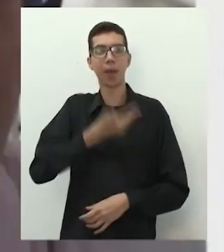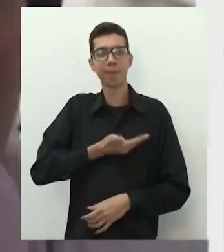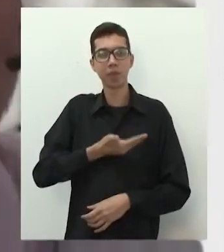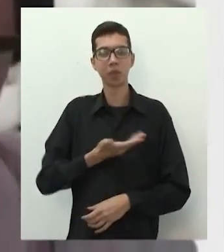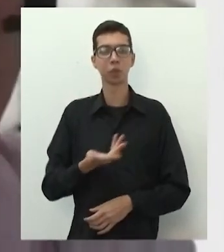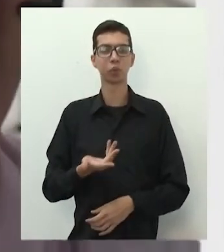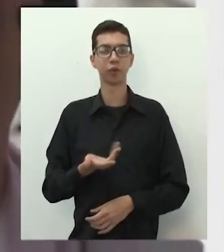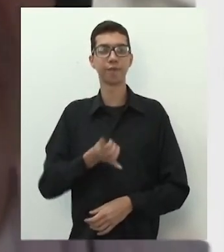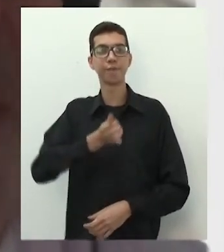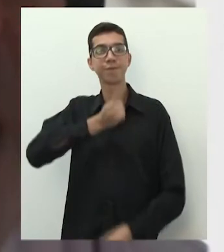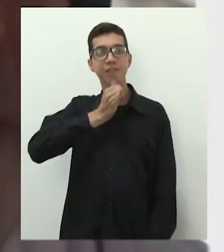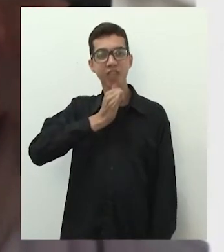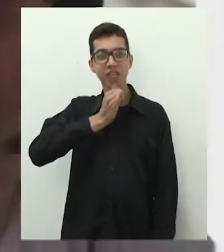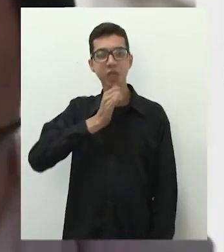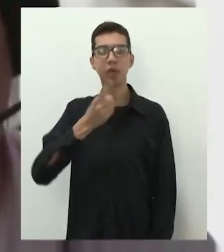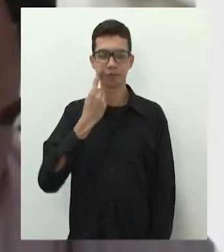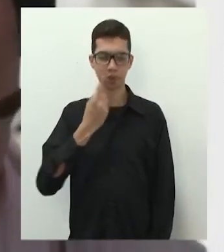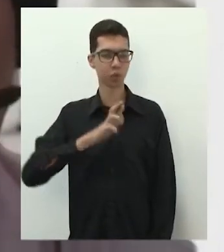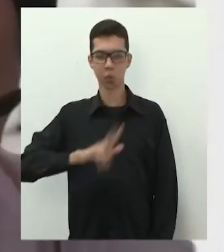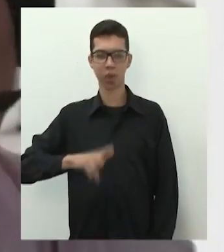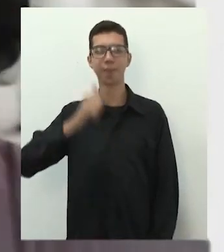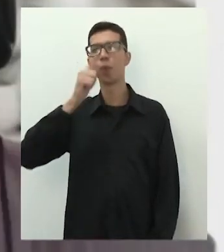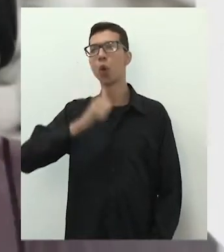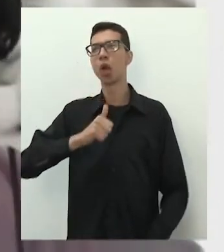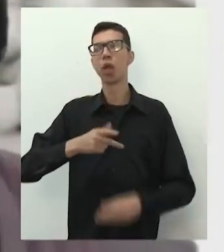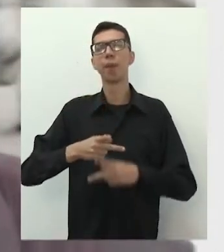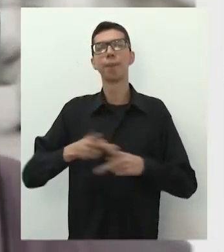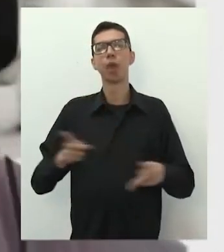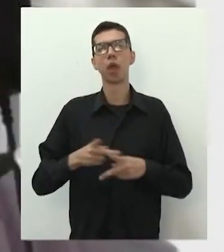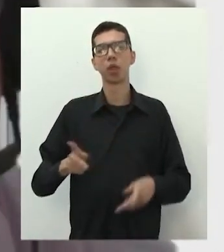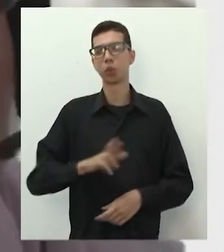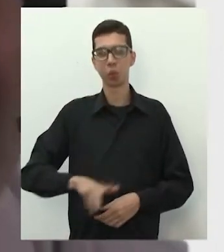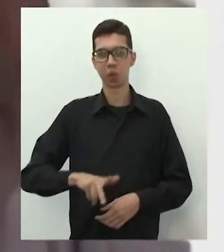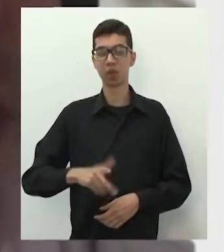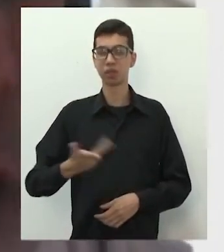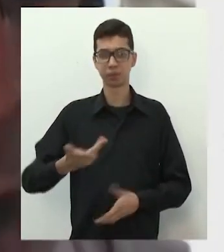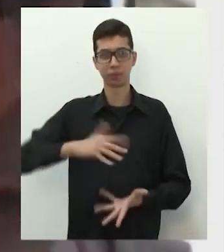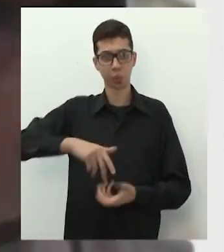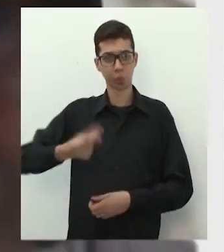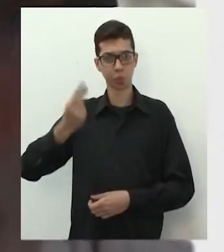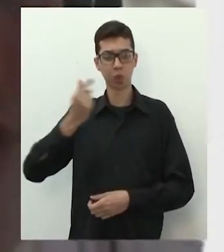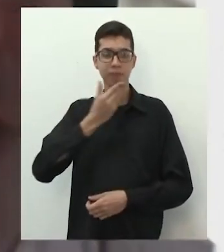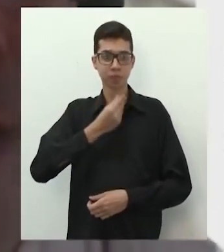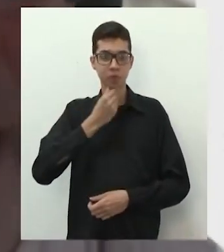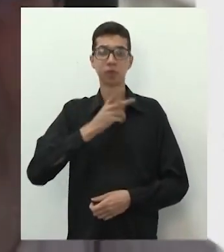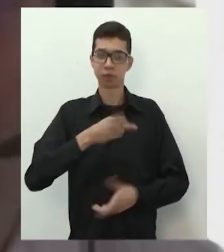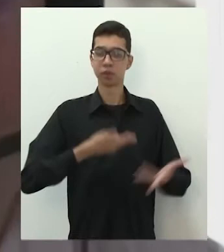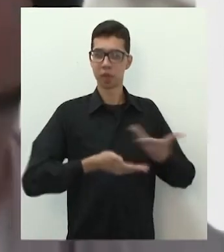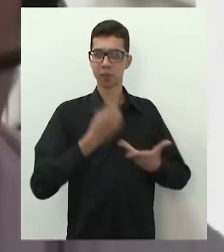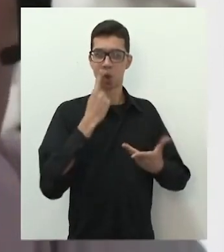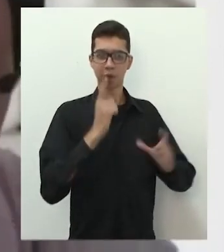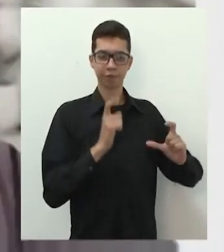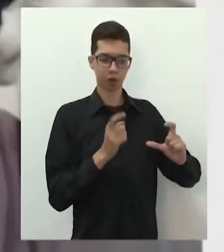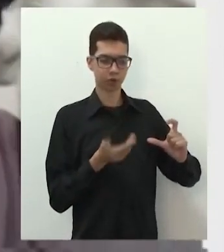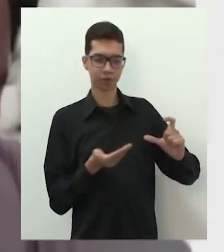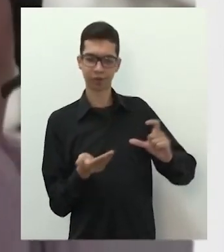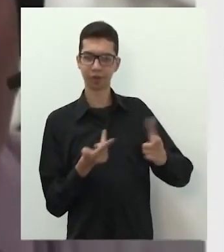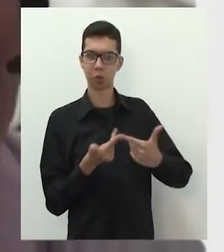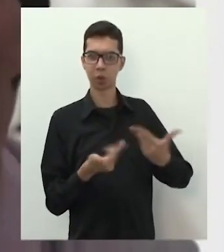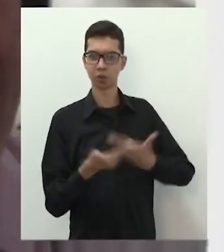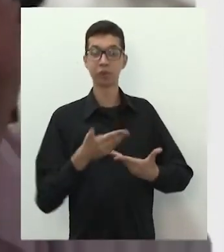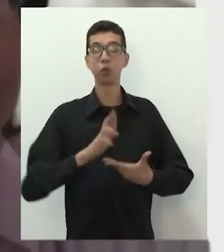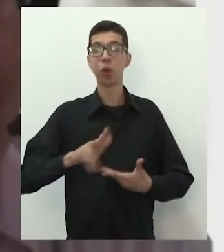Hoje eu tenho mais ou menos, pensa comigo, turminha, hoje eu tenho mais ou menos 20%, 20, olha o número, significa